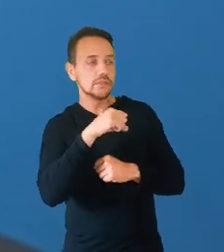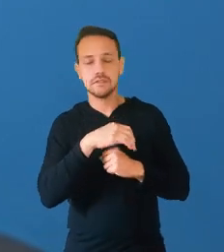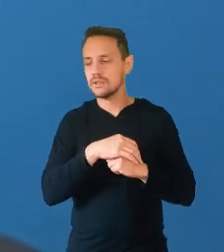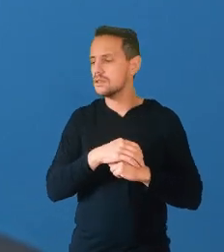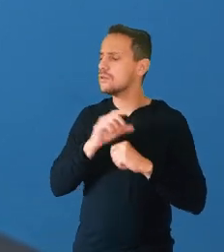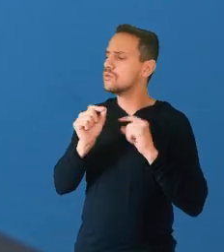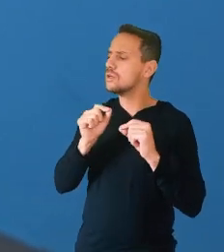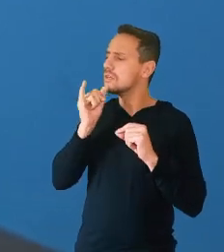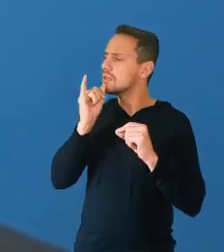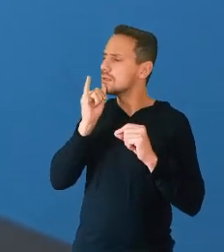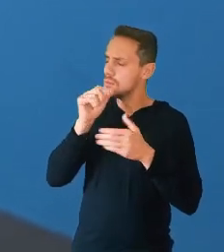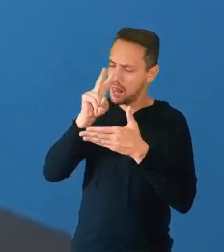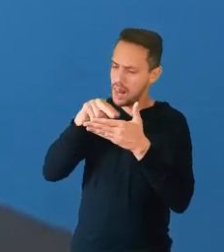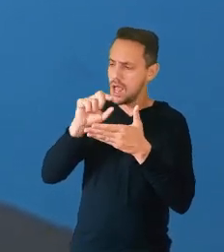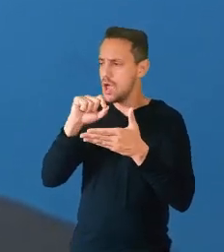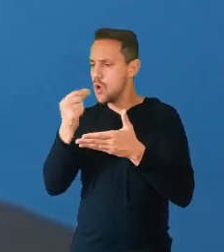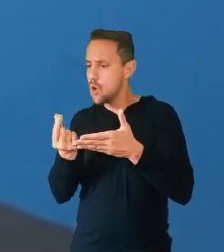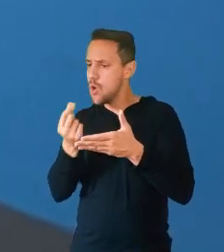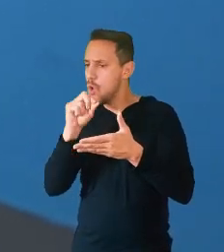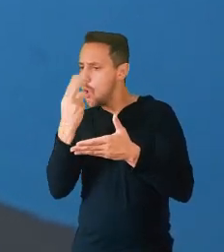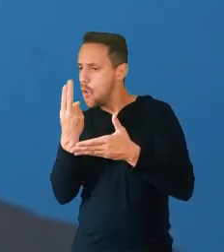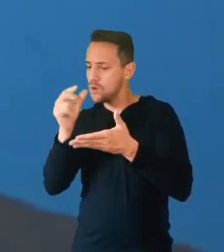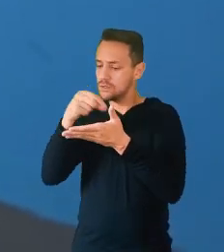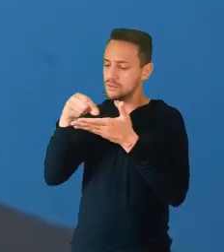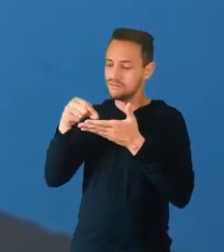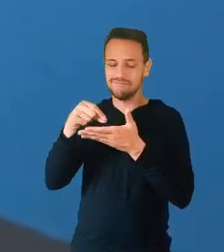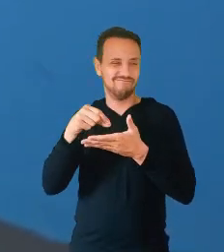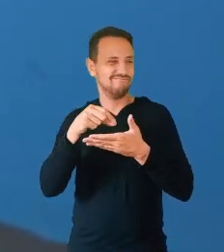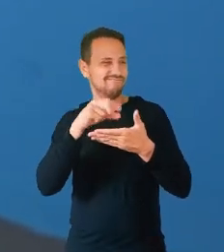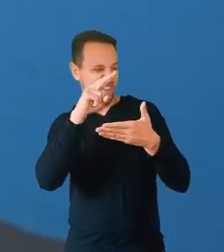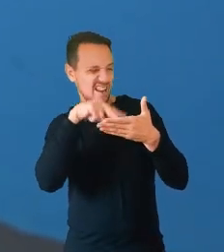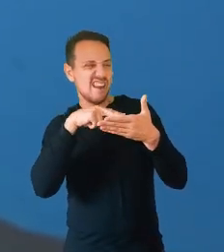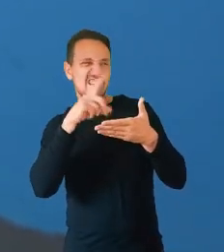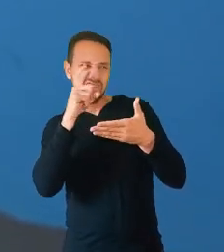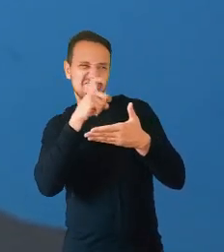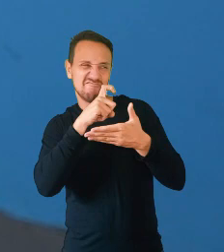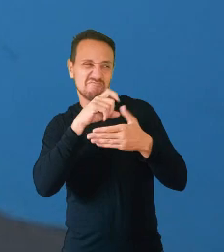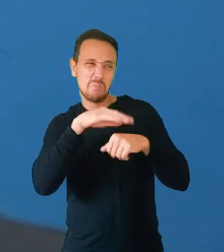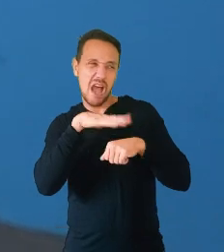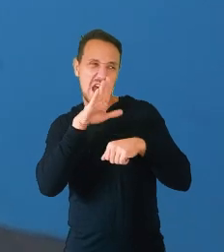mais dificuldade em ler ou escrever? Ler.